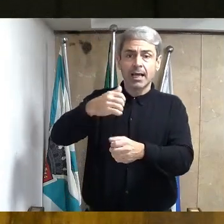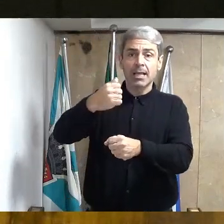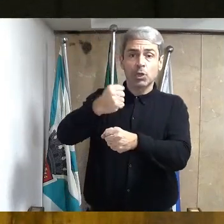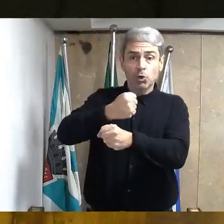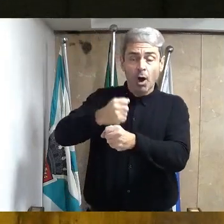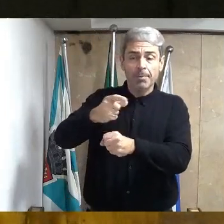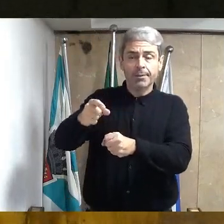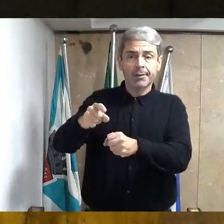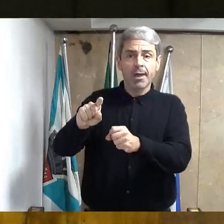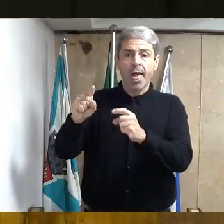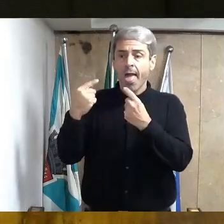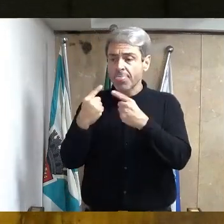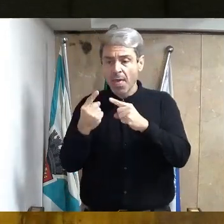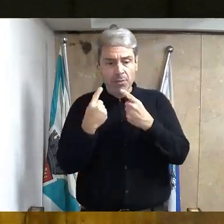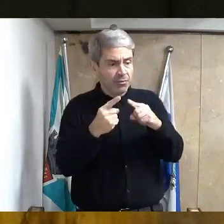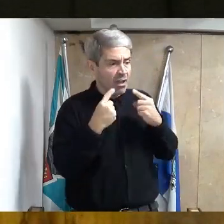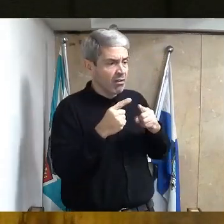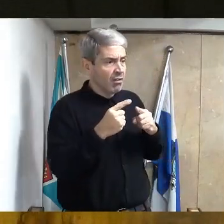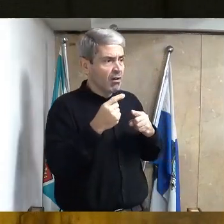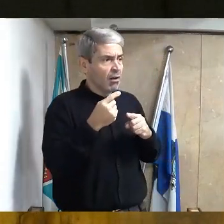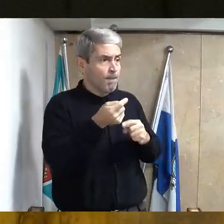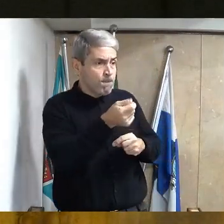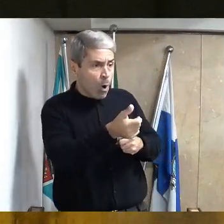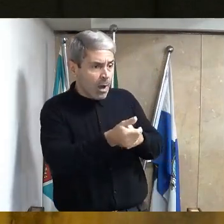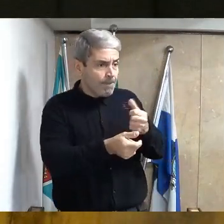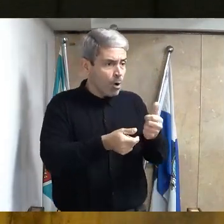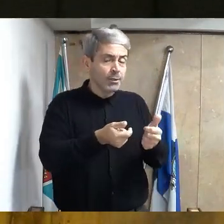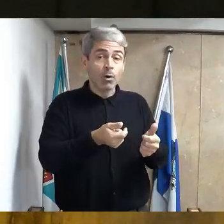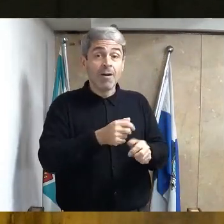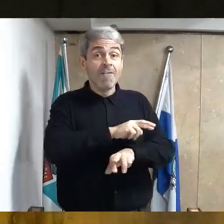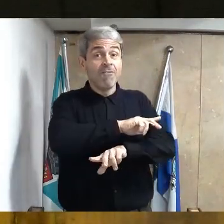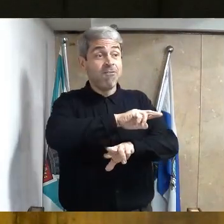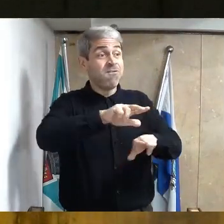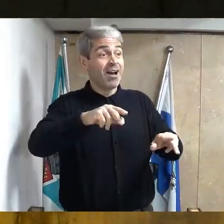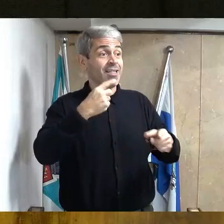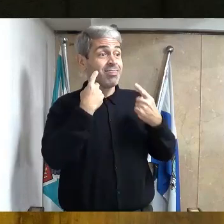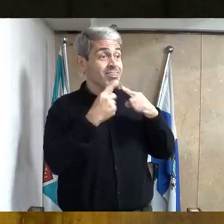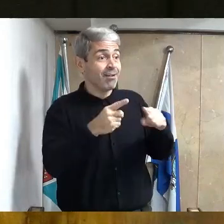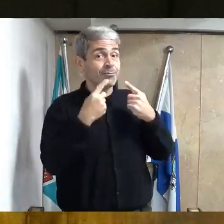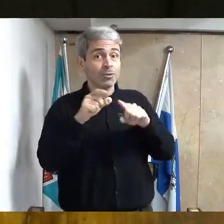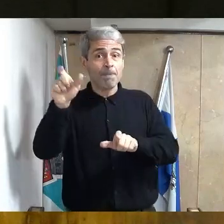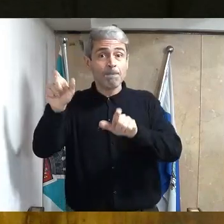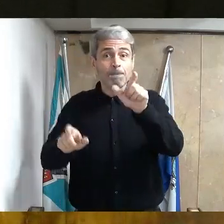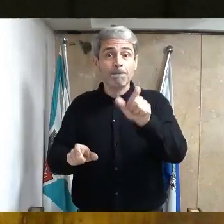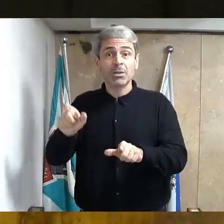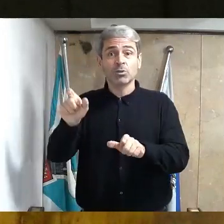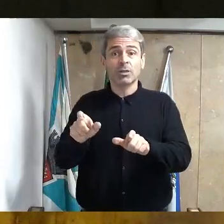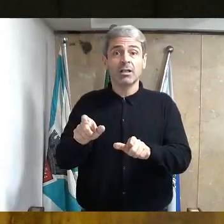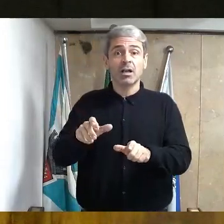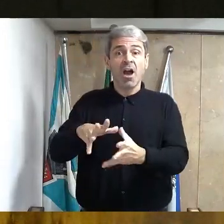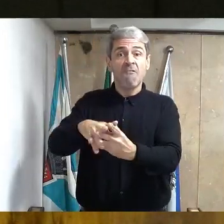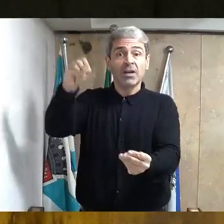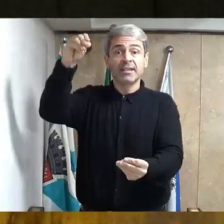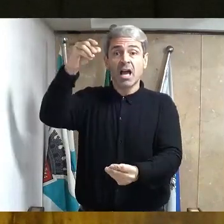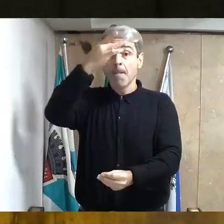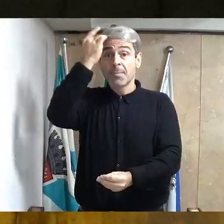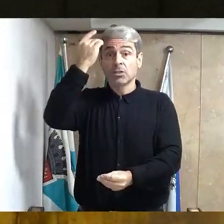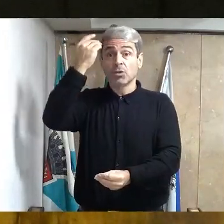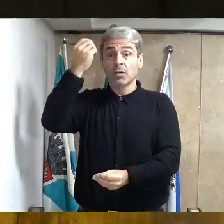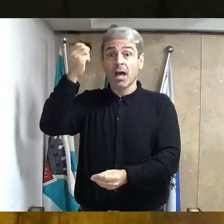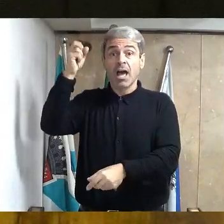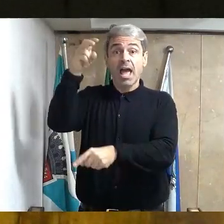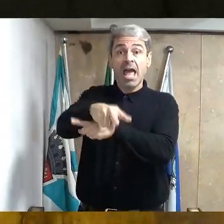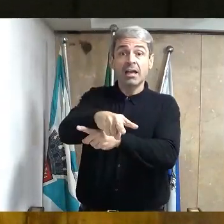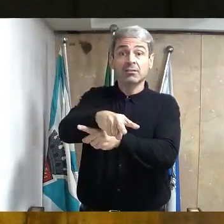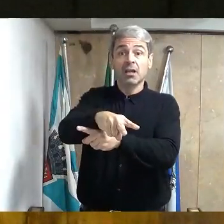denúncias não são só isso, não. Pessoas com cargos fantasma, pessoas que são nomeadas naquela secretaria